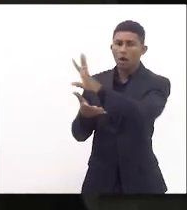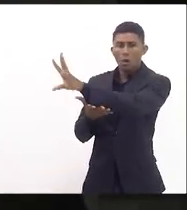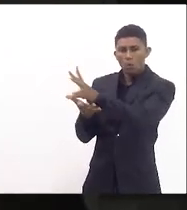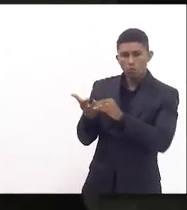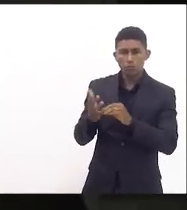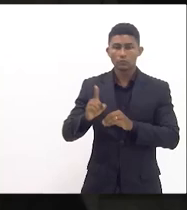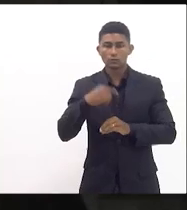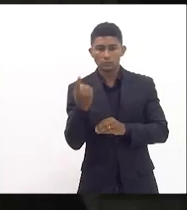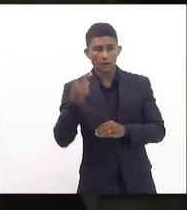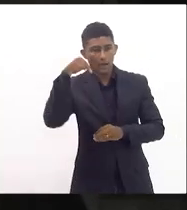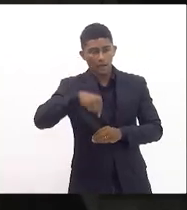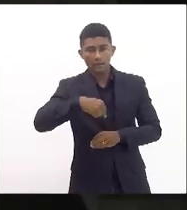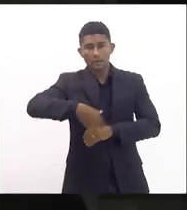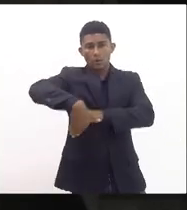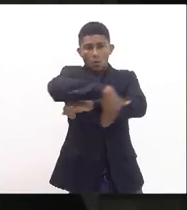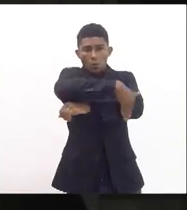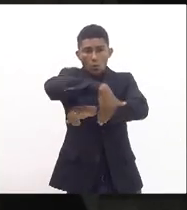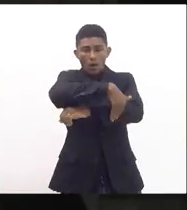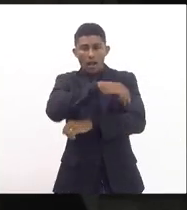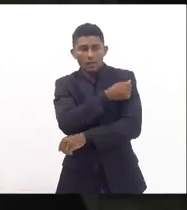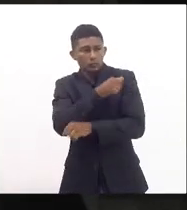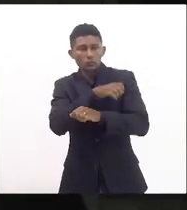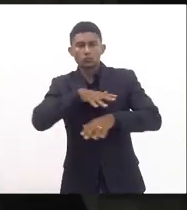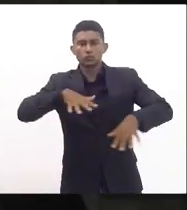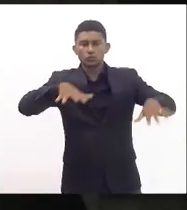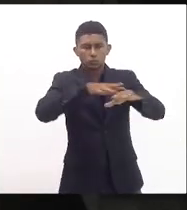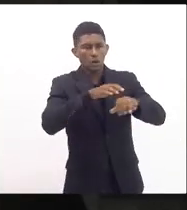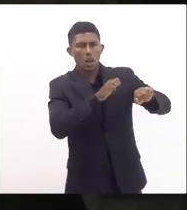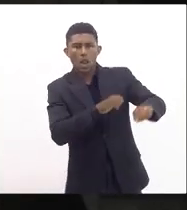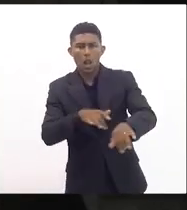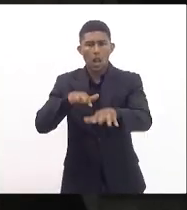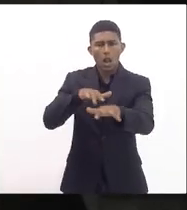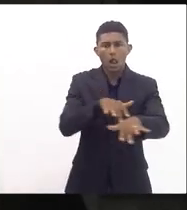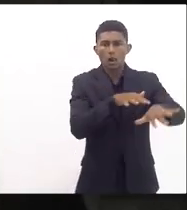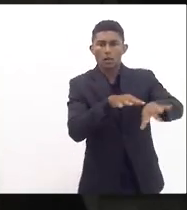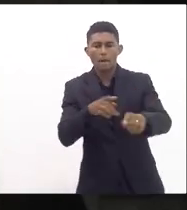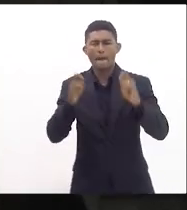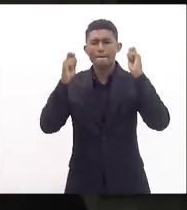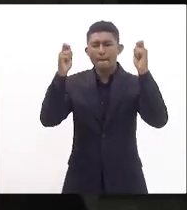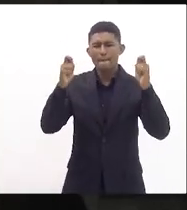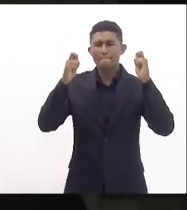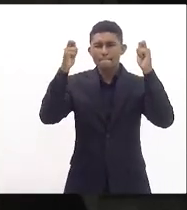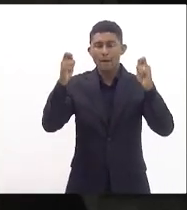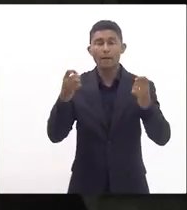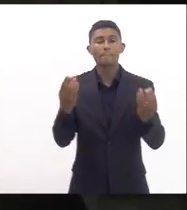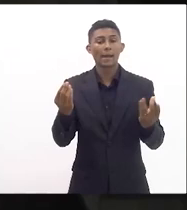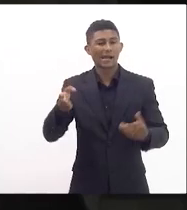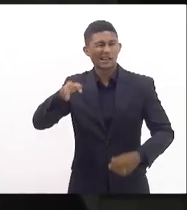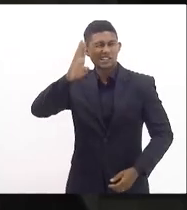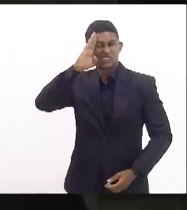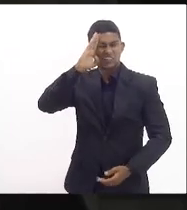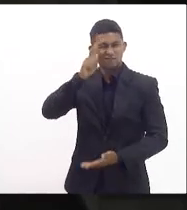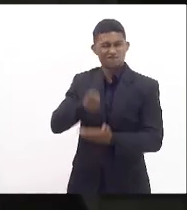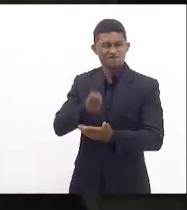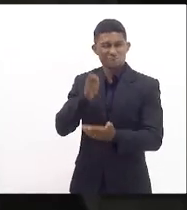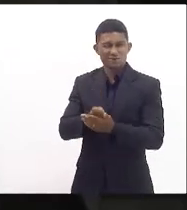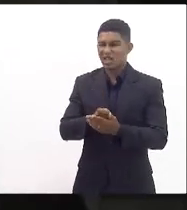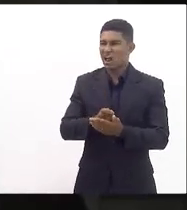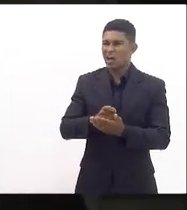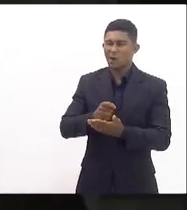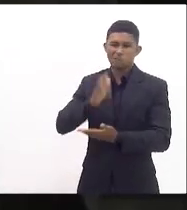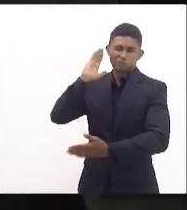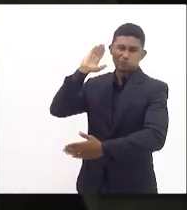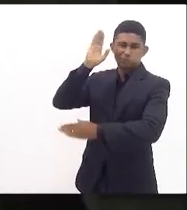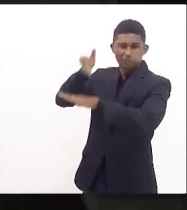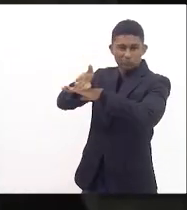ruas, enquanto estudantes, para derrubar a ditadura, que, de fato, só